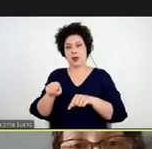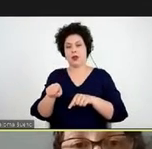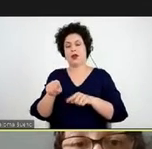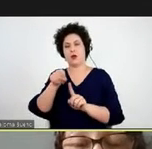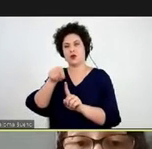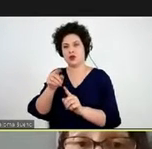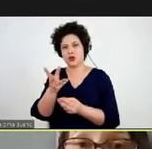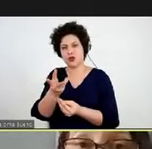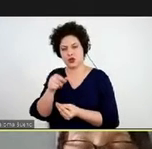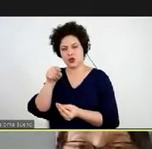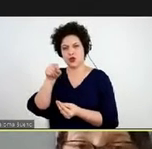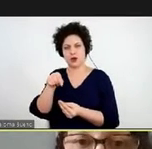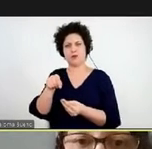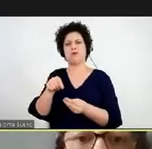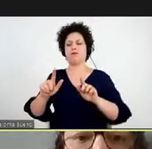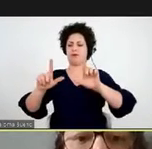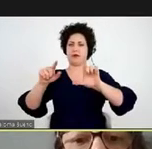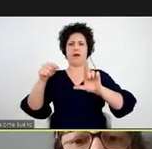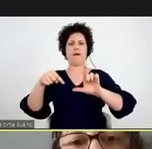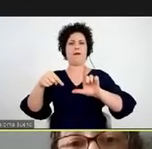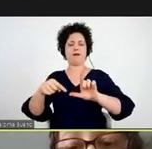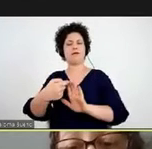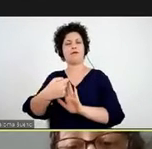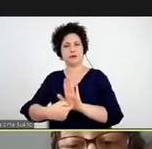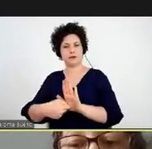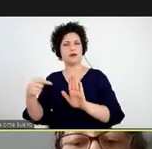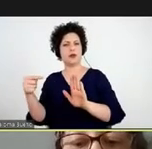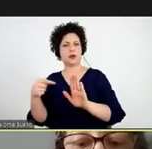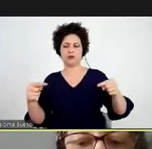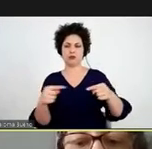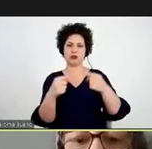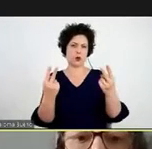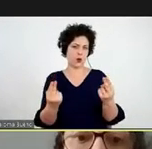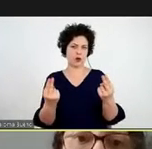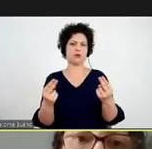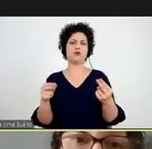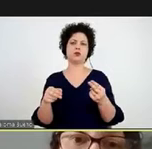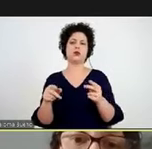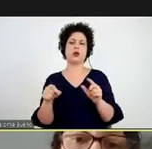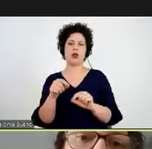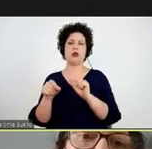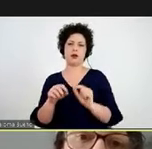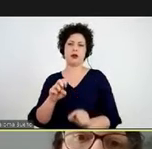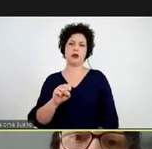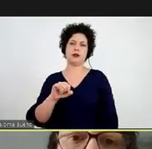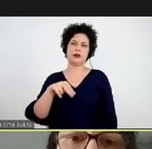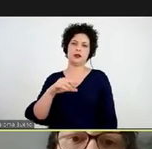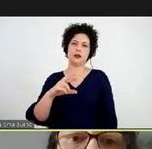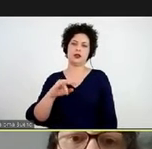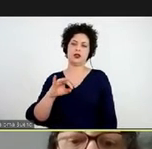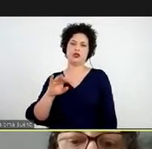de arte, ele é um texto, e nesse caso aqui é um texto sincrético, porque